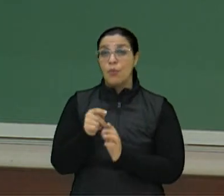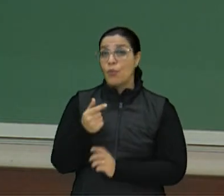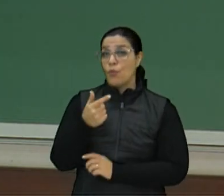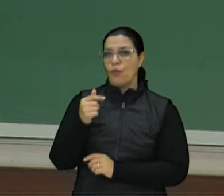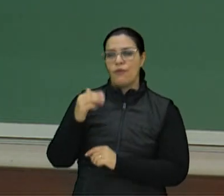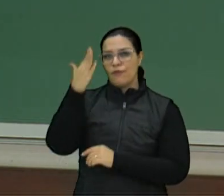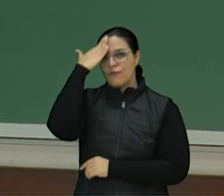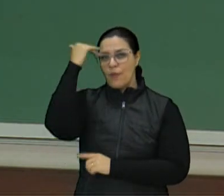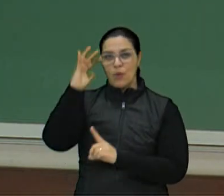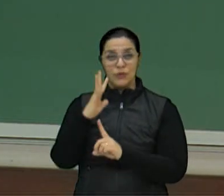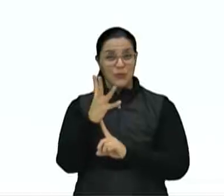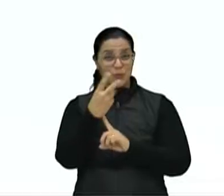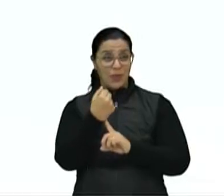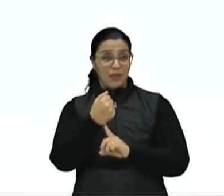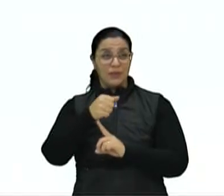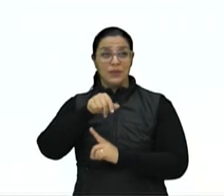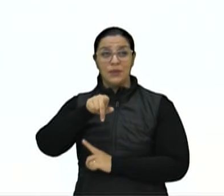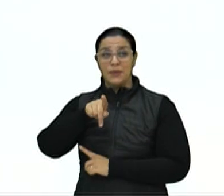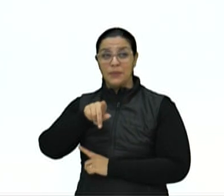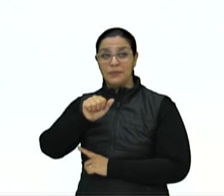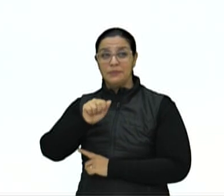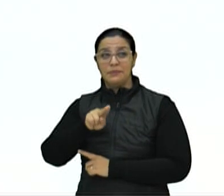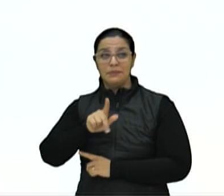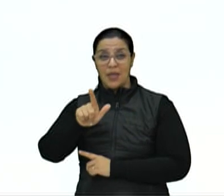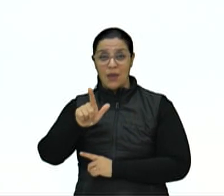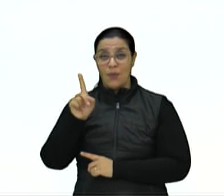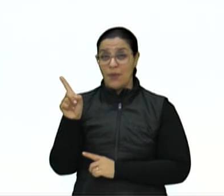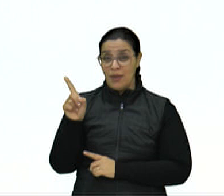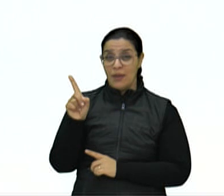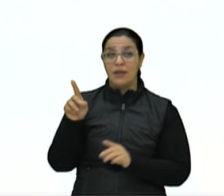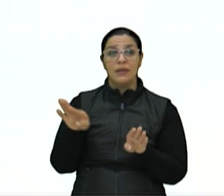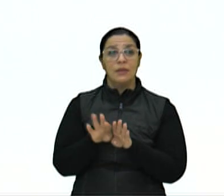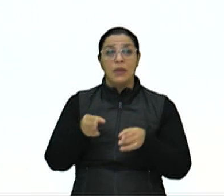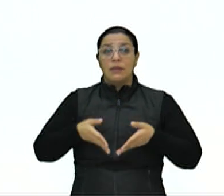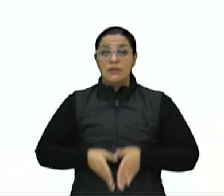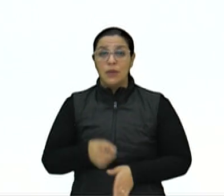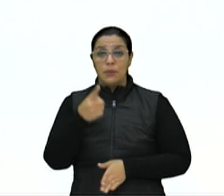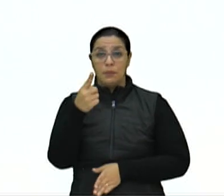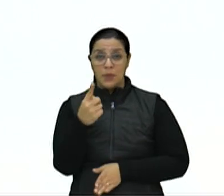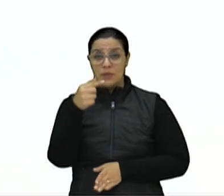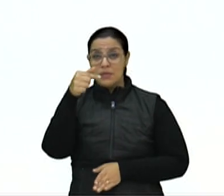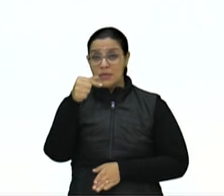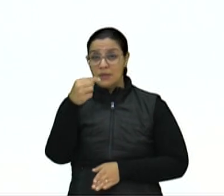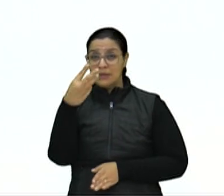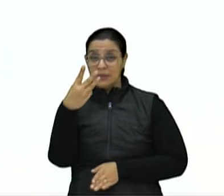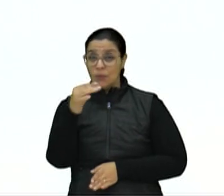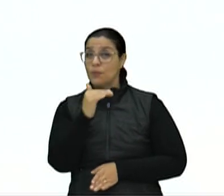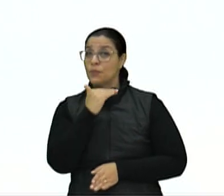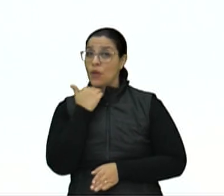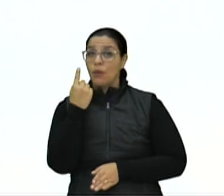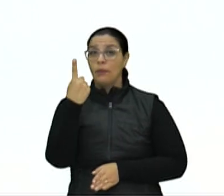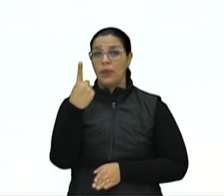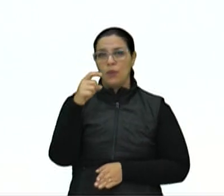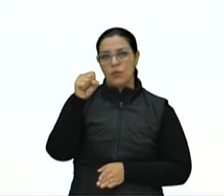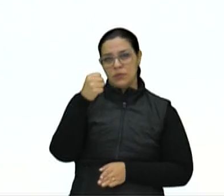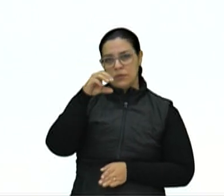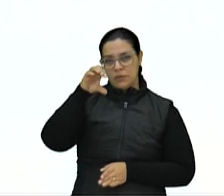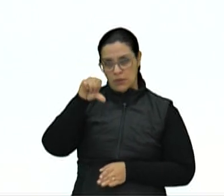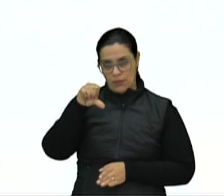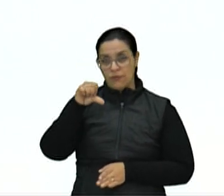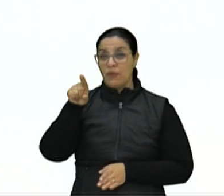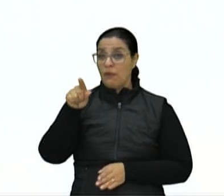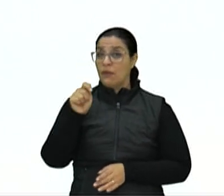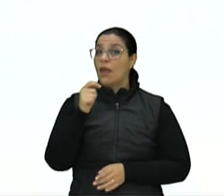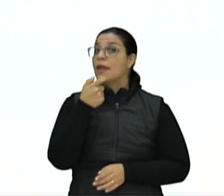nós vimos, que é Paul Sandby. Ele nasceu em 1731 e morreu em 1809.